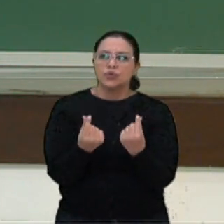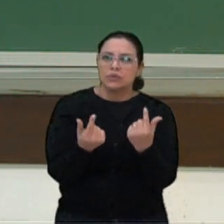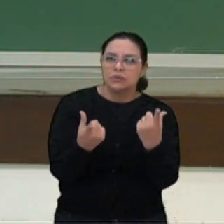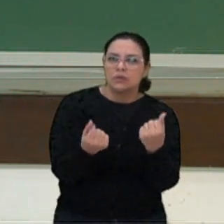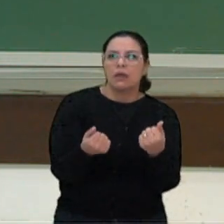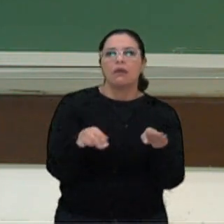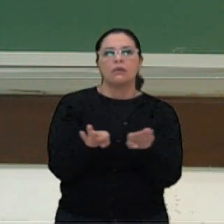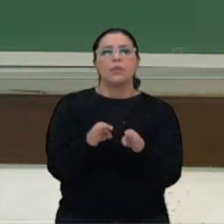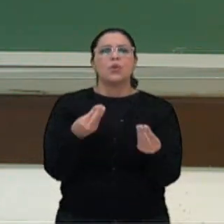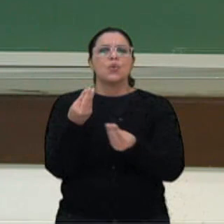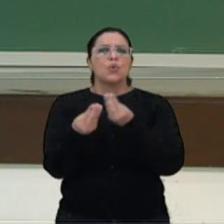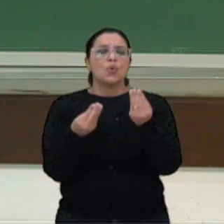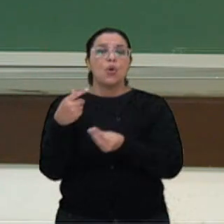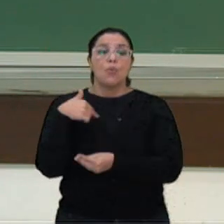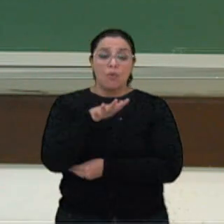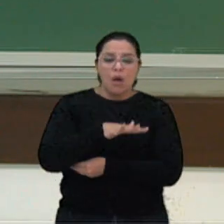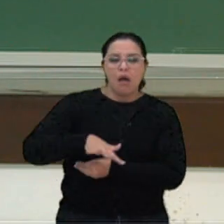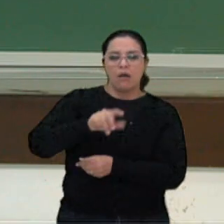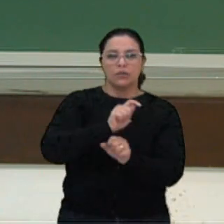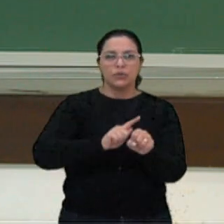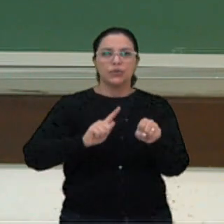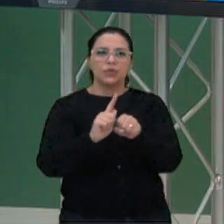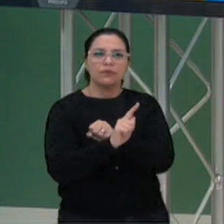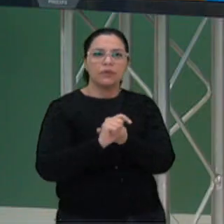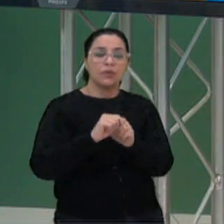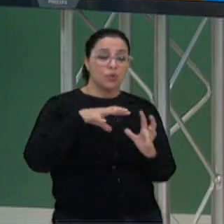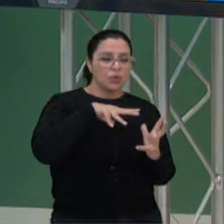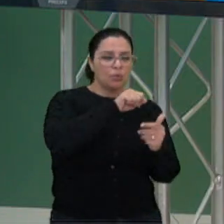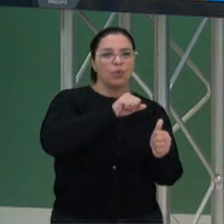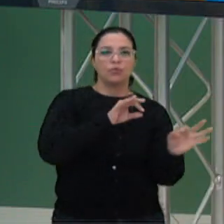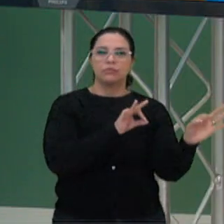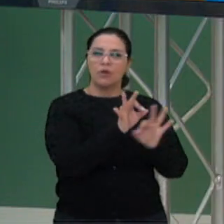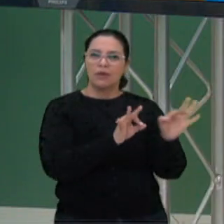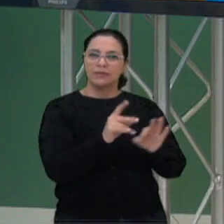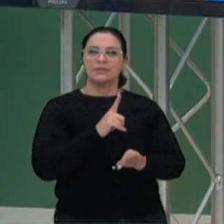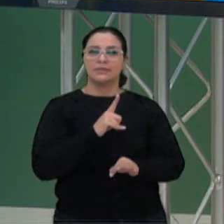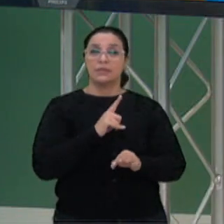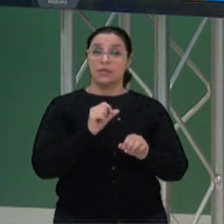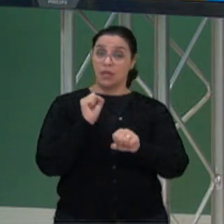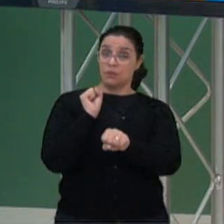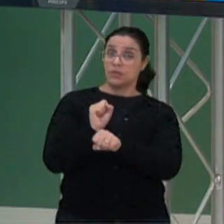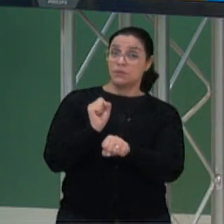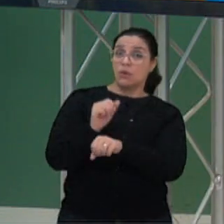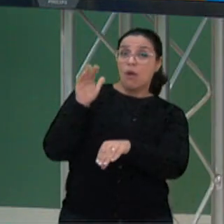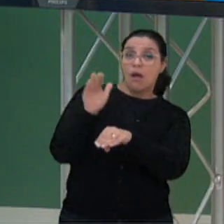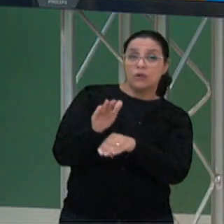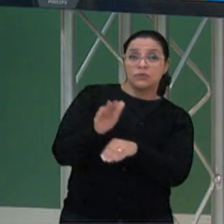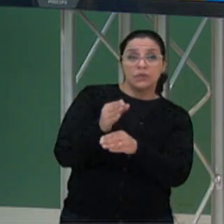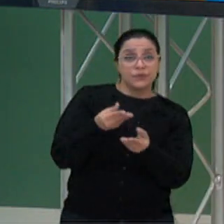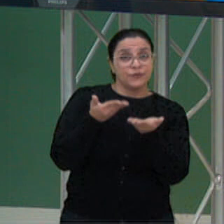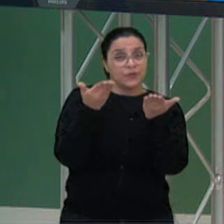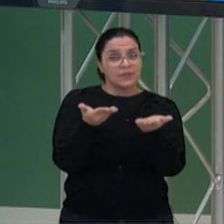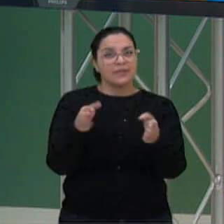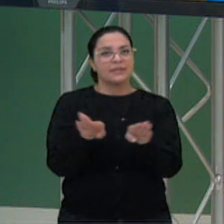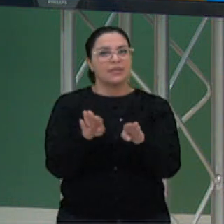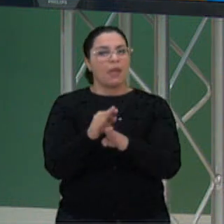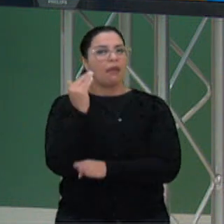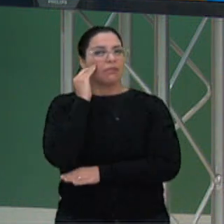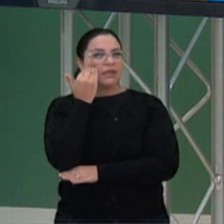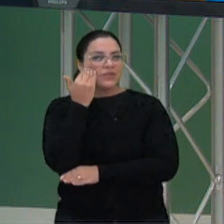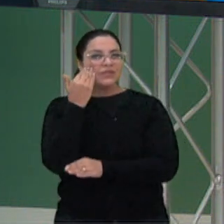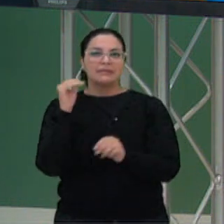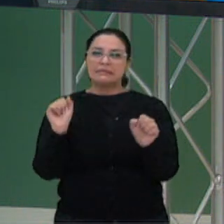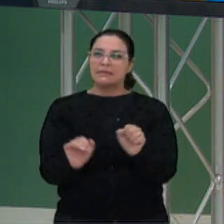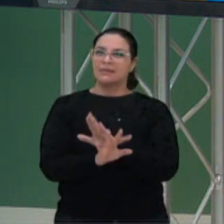recursos, na forma como o espaço geográfico mundial está organizado. Espero ter contribuído para que vocês tenham entendido